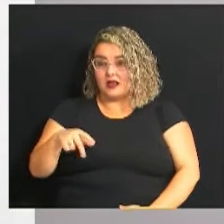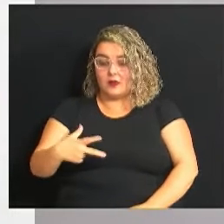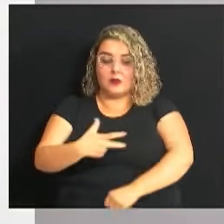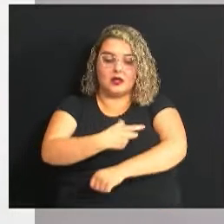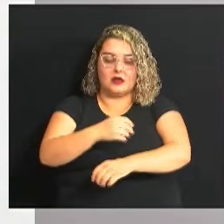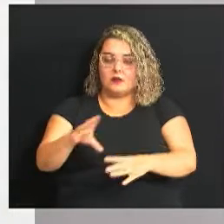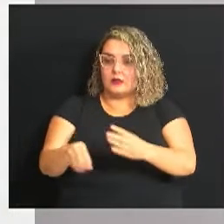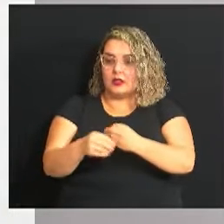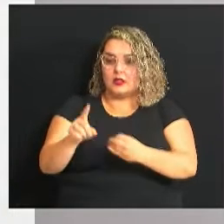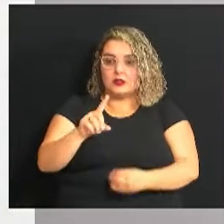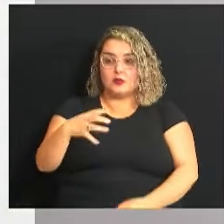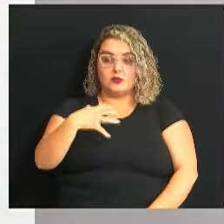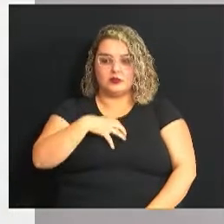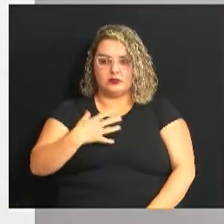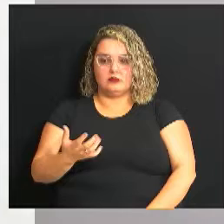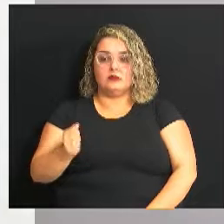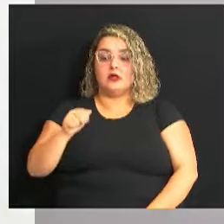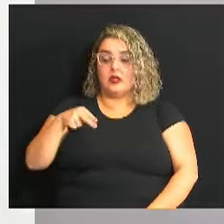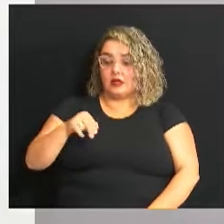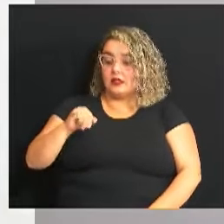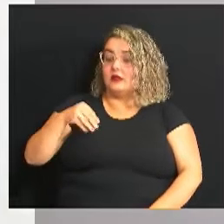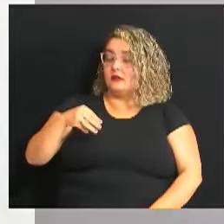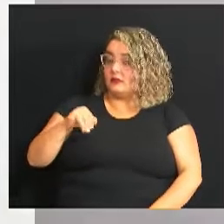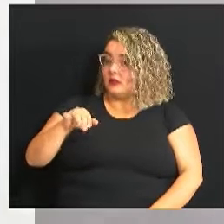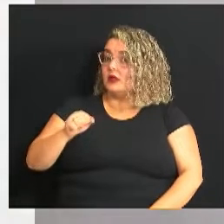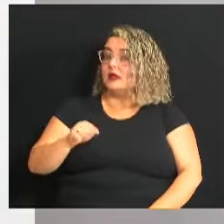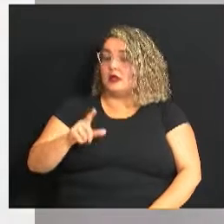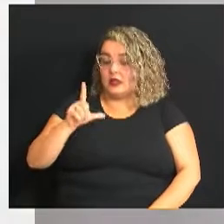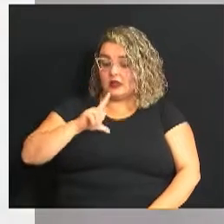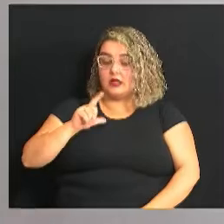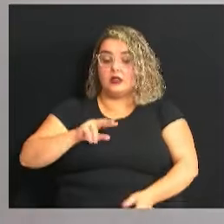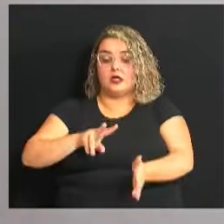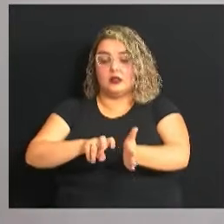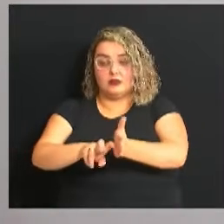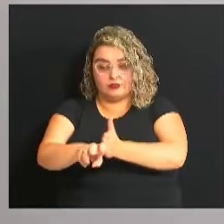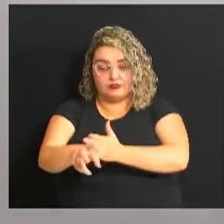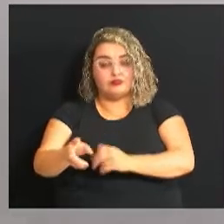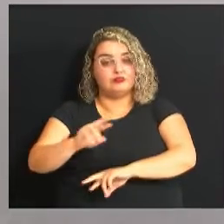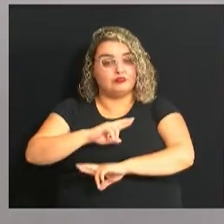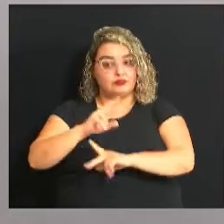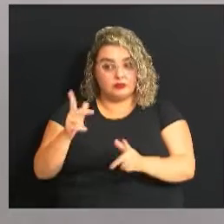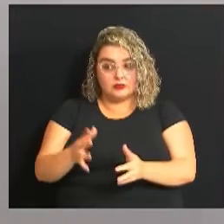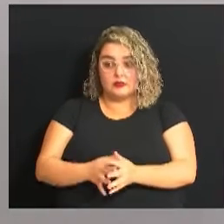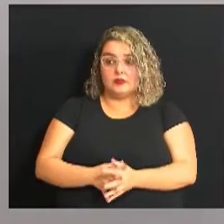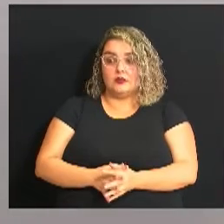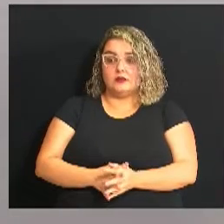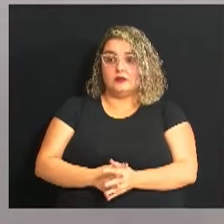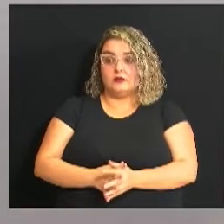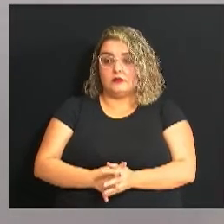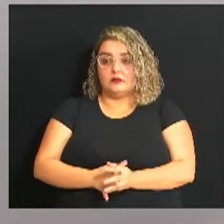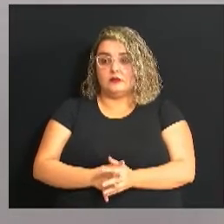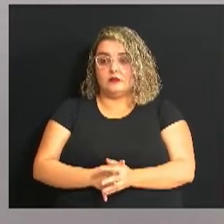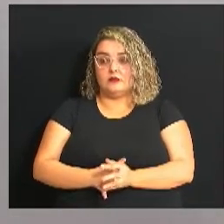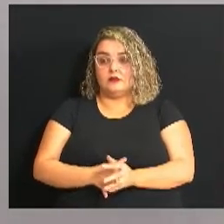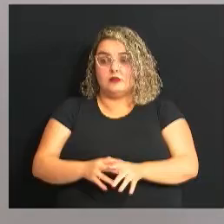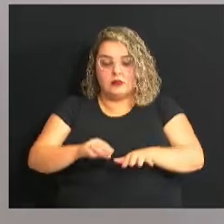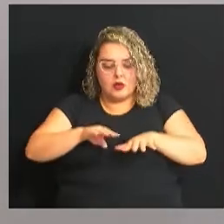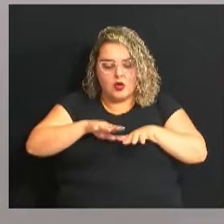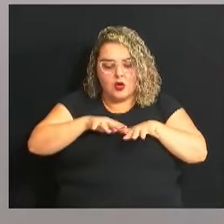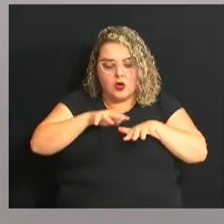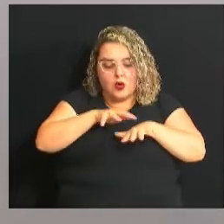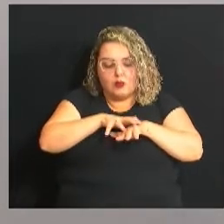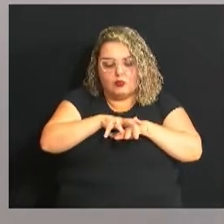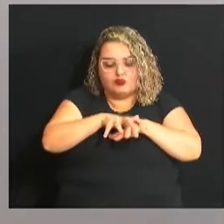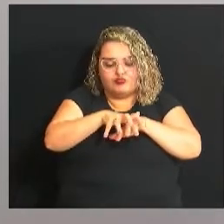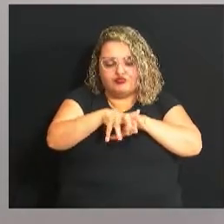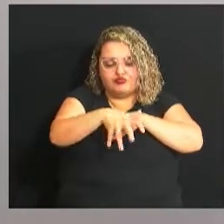sintoma, mas a anemia também gera um diagnóstico diferencial para leishmaniose. Crescimento anormal das unhas, né, então esse